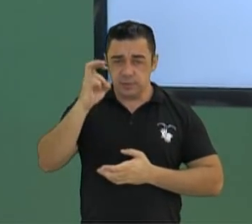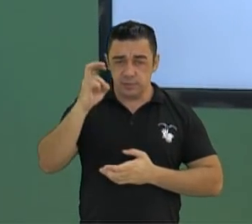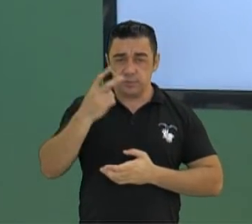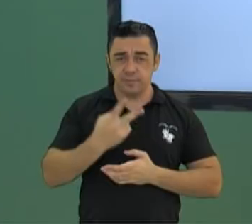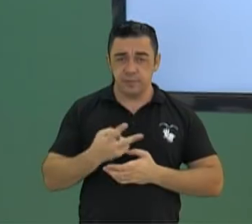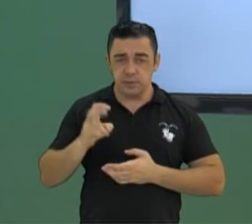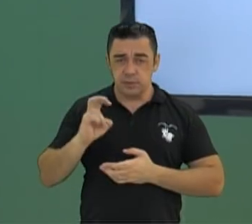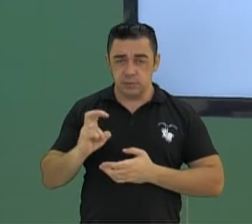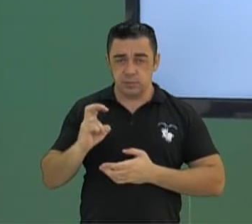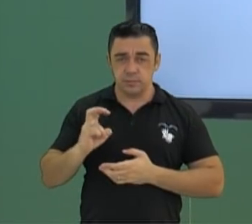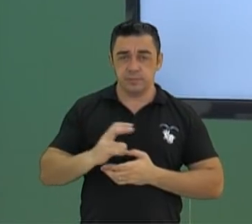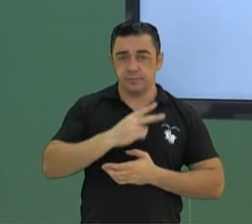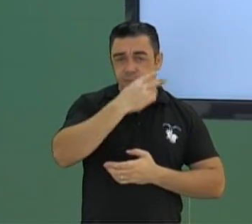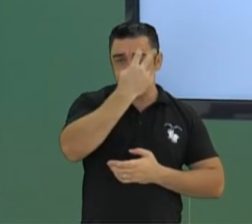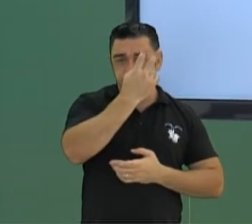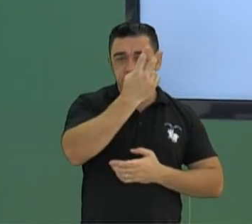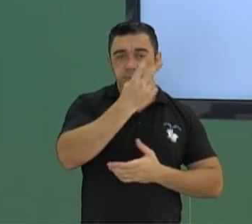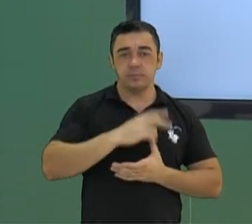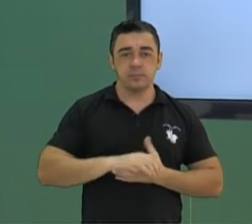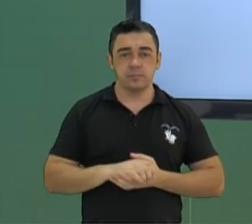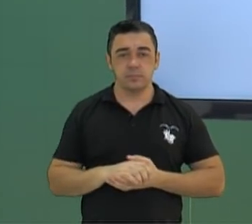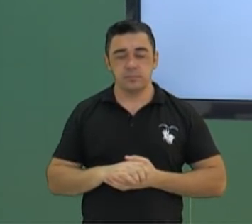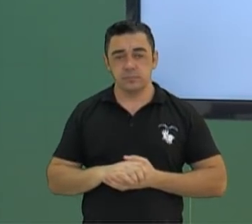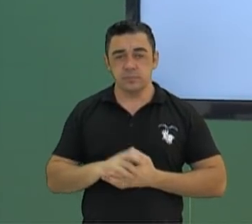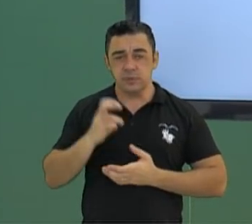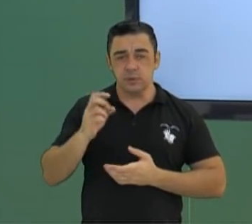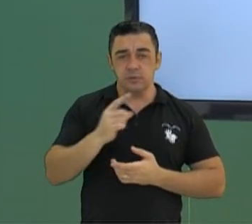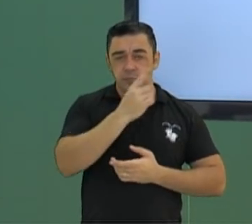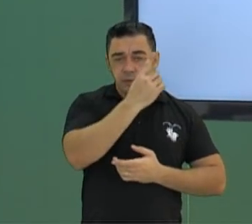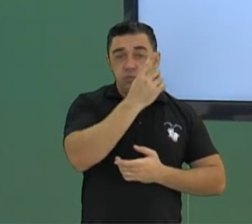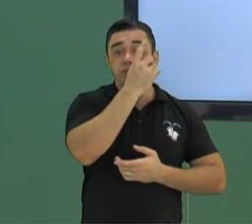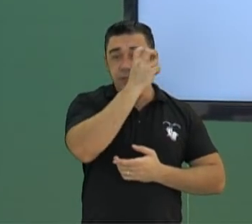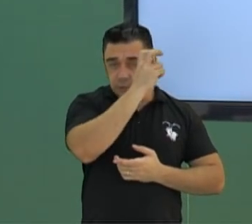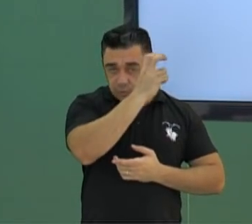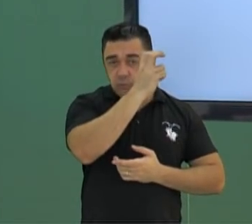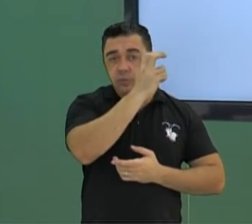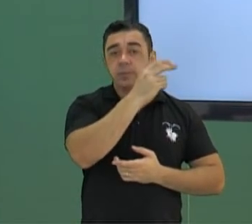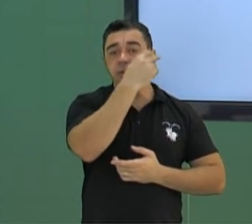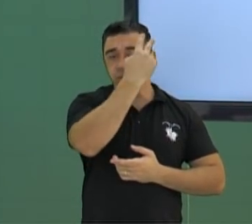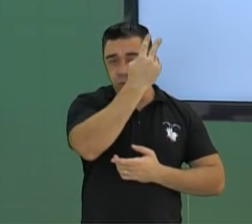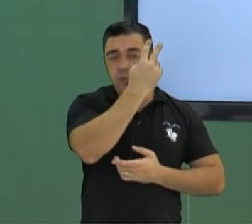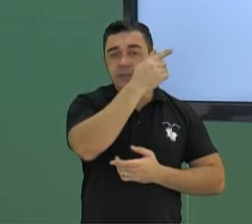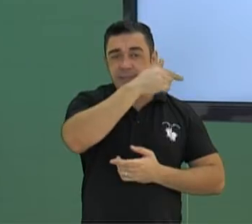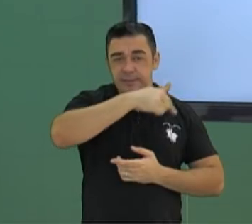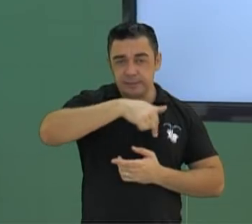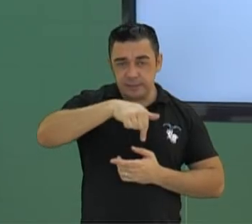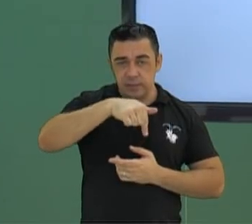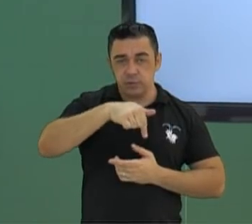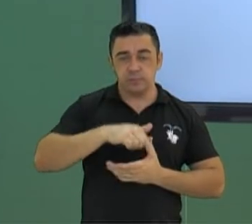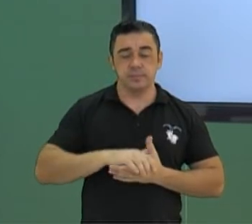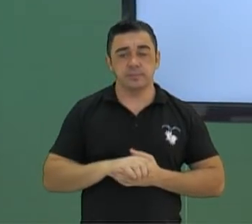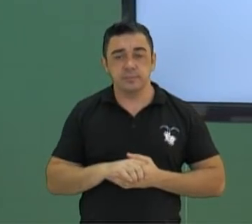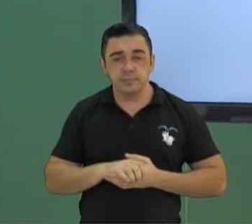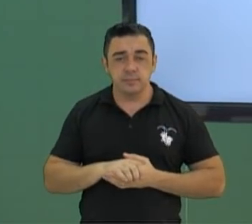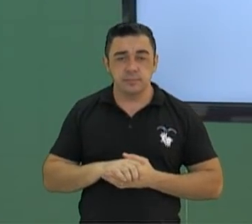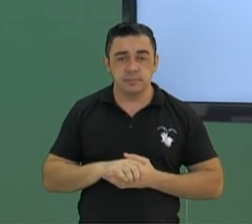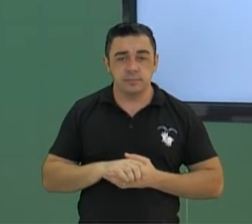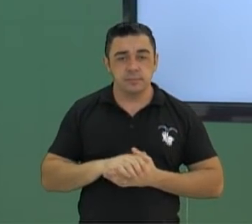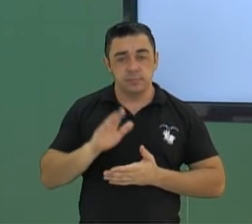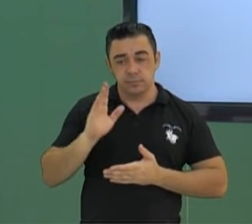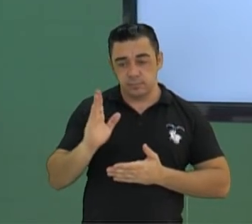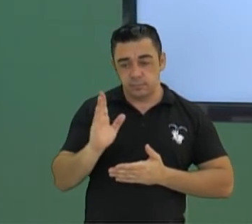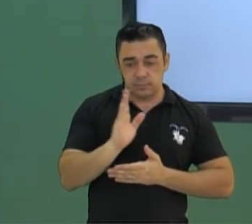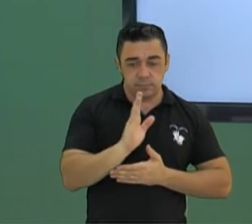5, 25. Sobe 2. 5 vezes 1, 5, mais 2, 7. Deixa um espaço da